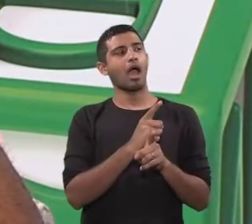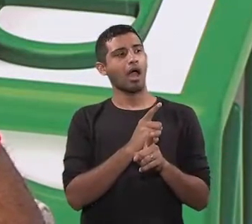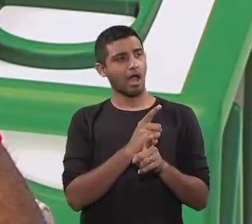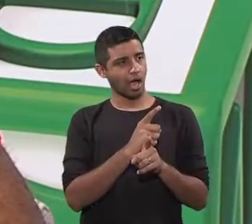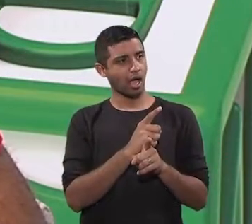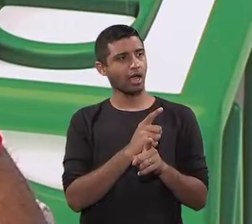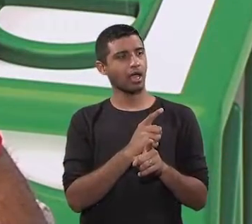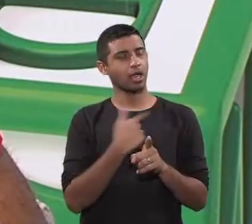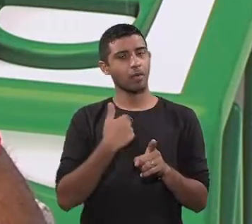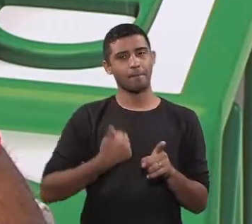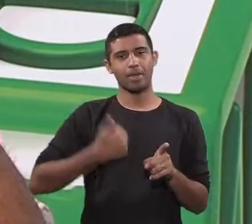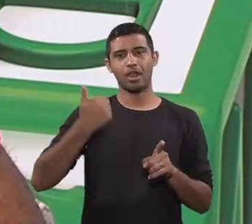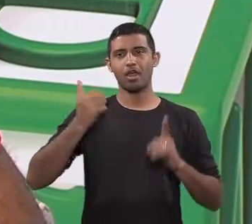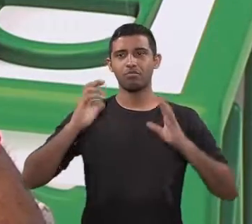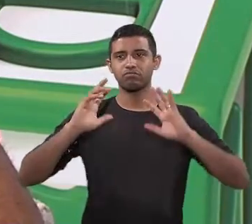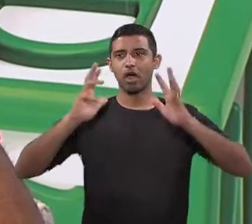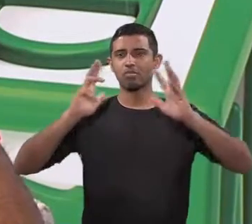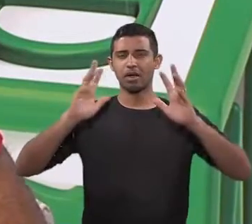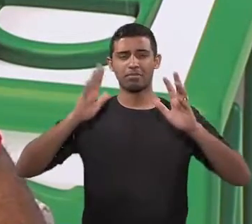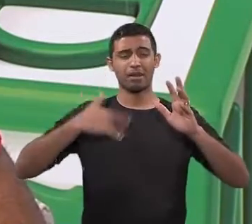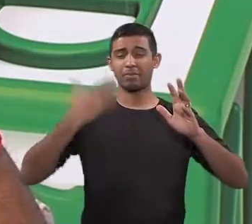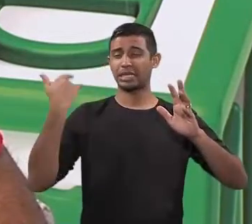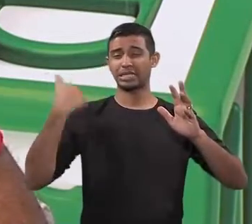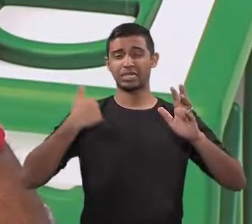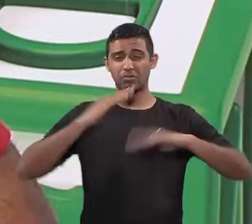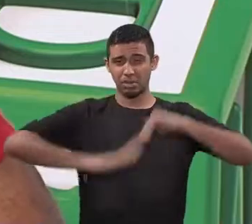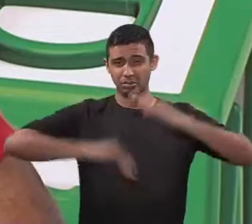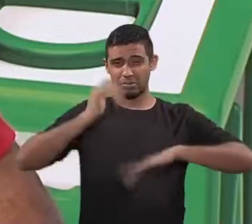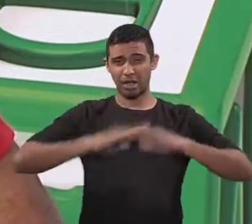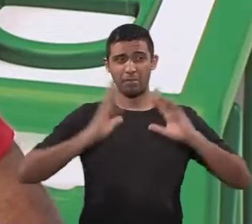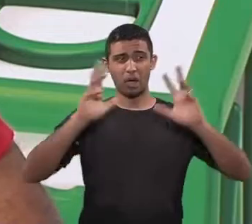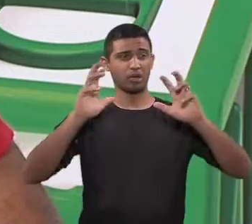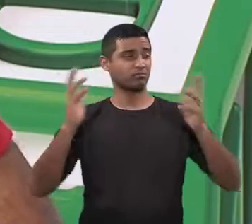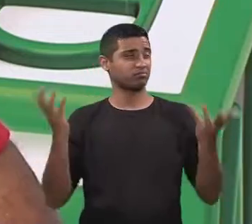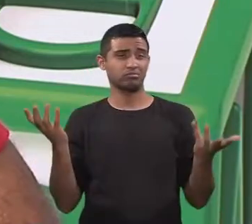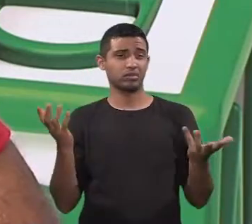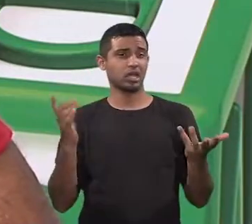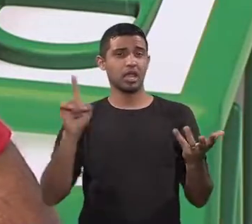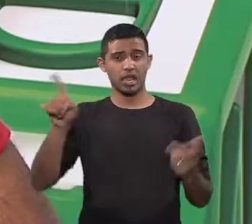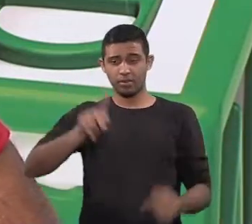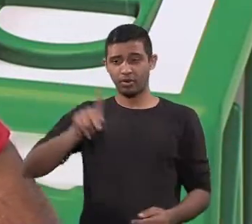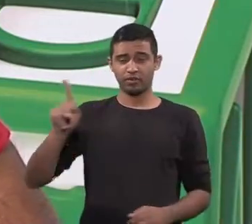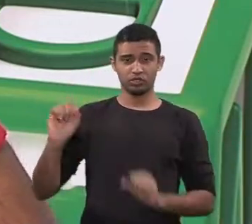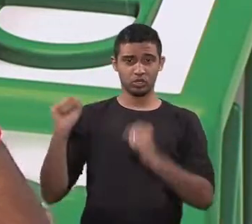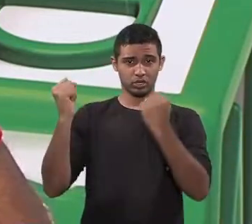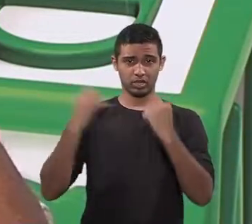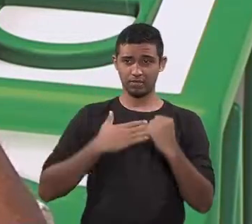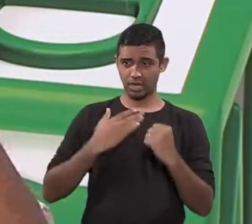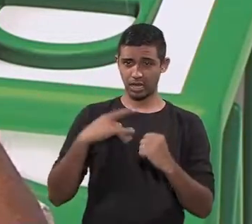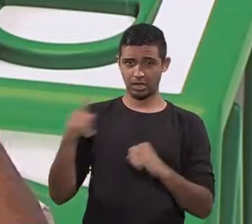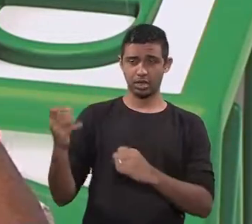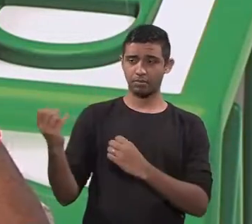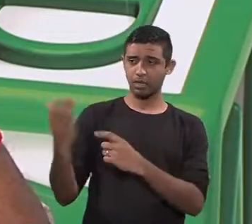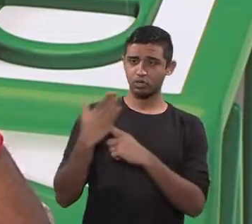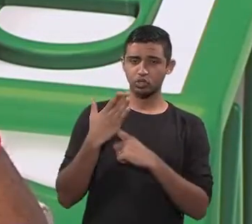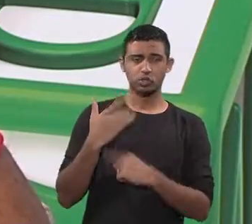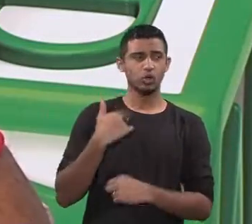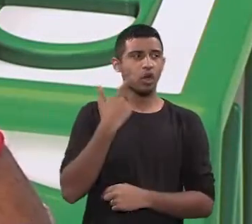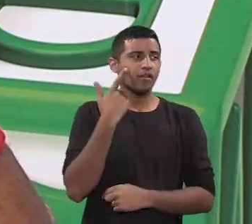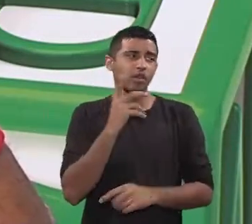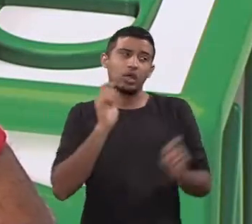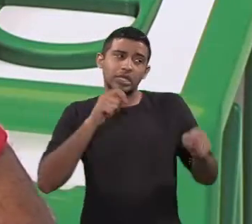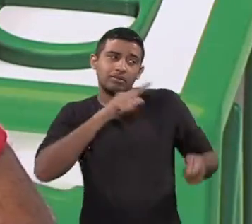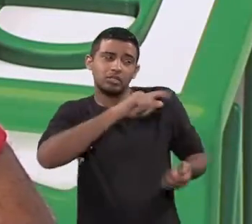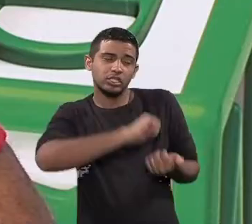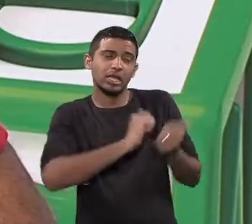difícil de ser praticada, que era o voleibol. E o meu professor de educação física me fez ver que eu poderia me adaptar